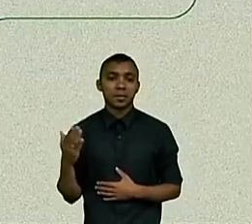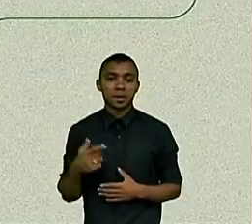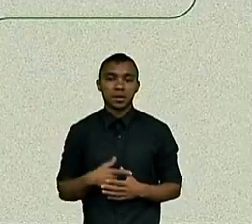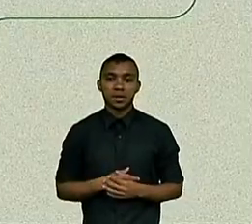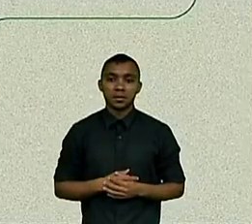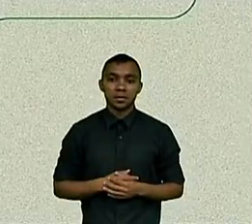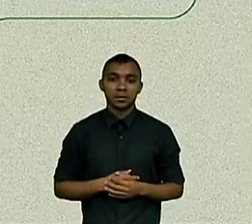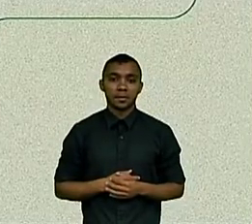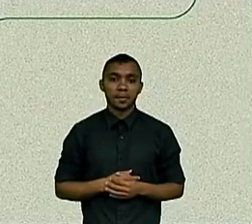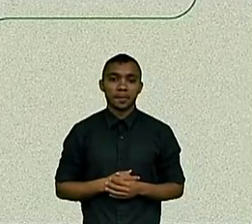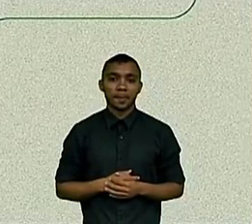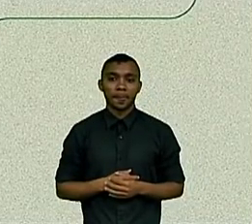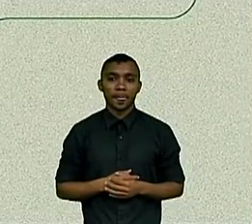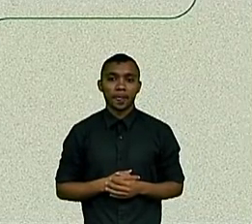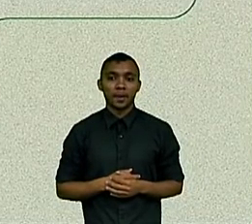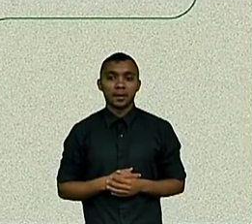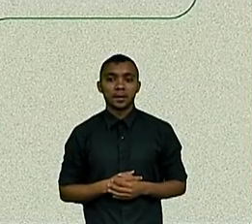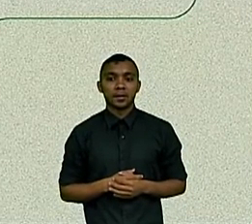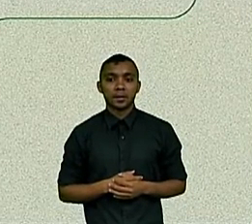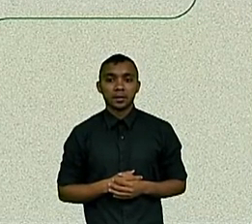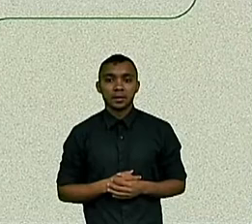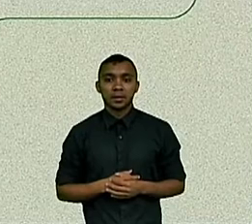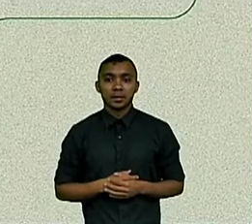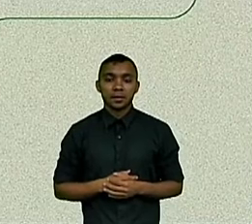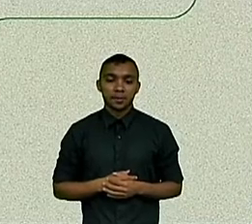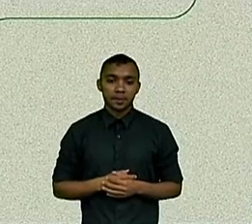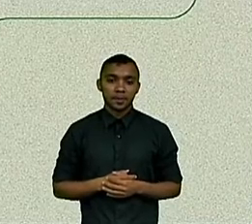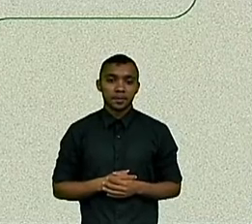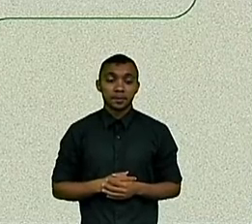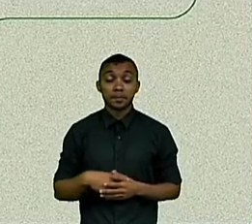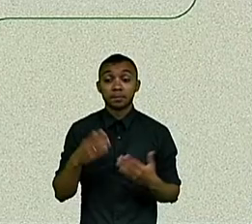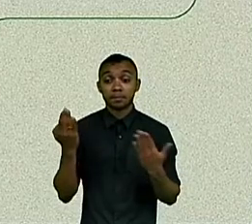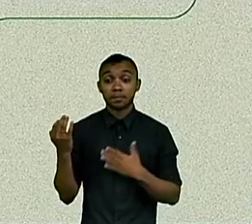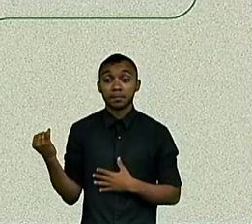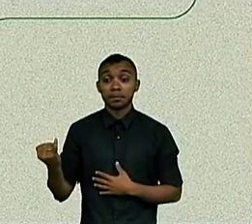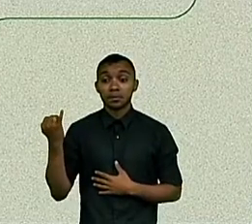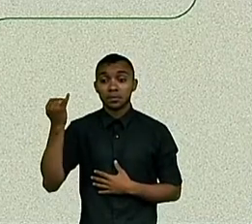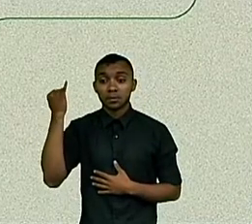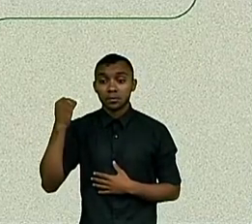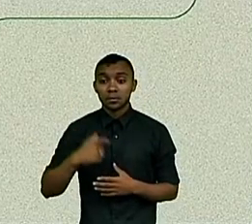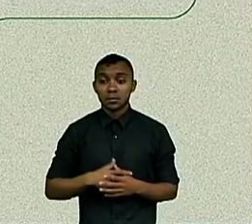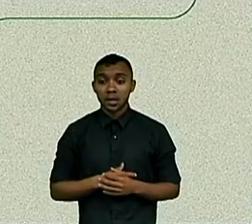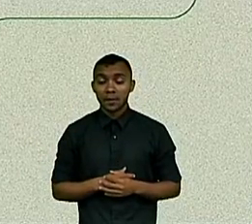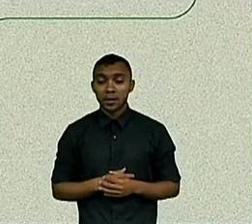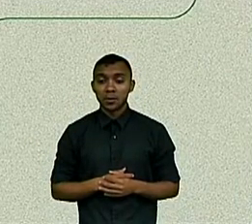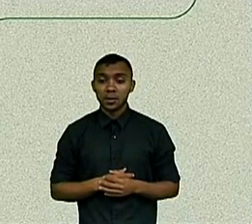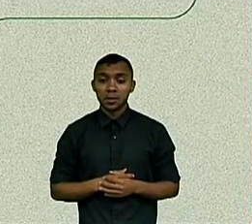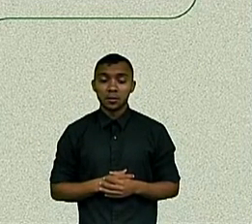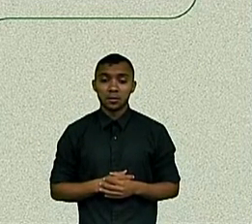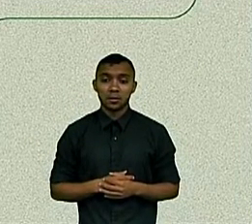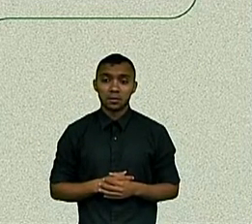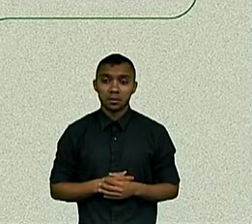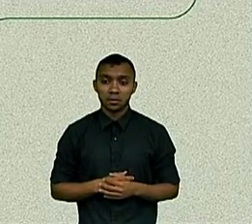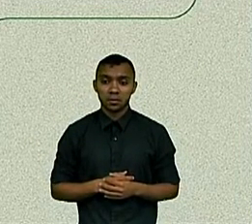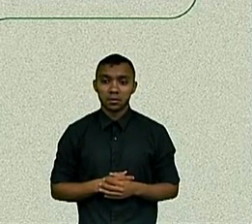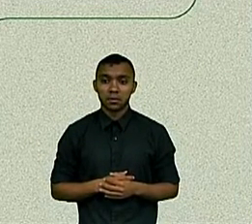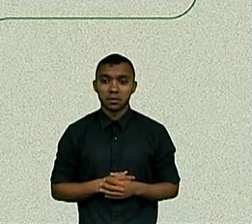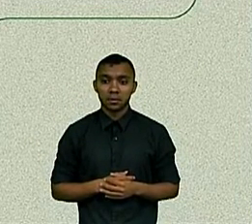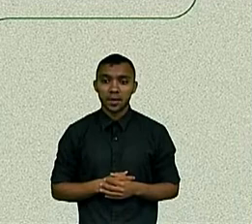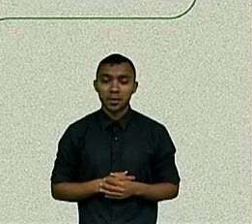para isso eu queria começar com algo muito importante mas atual do que isso